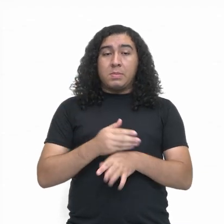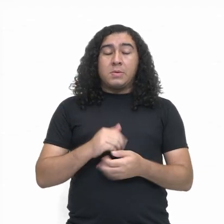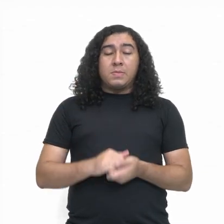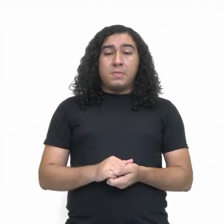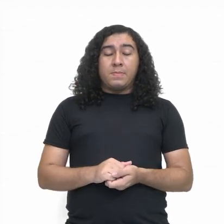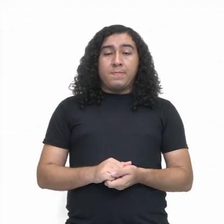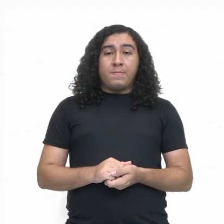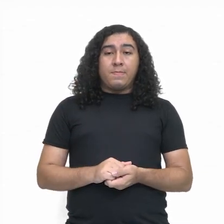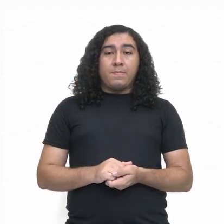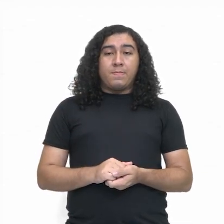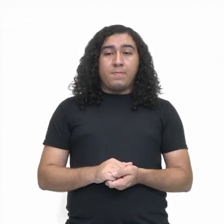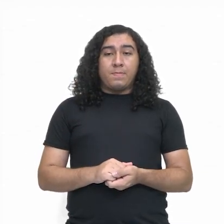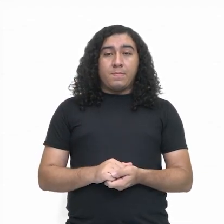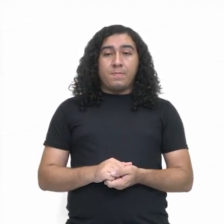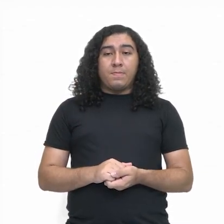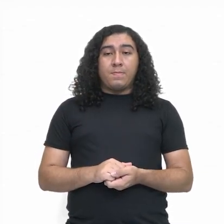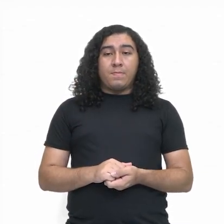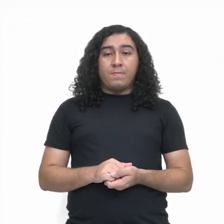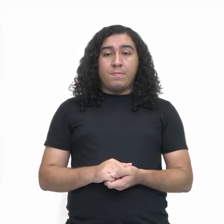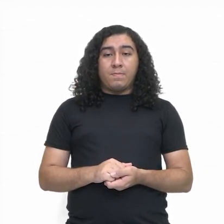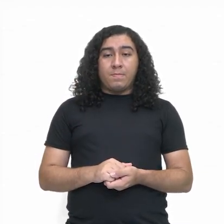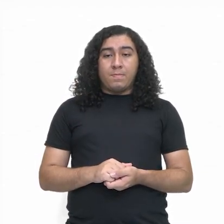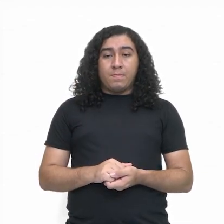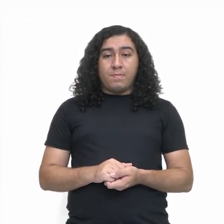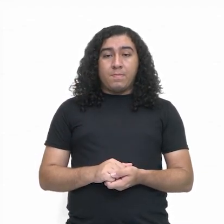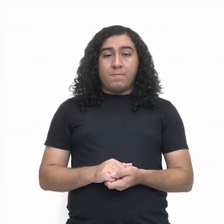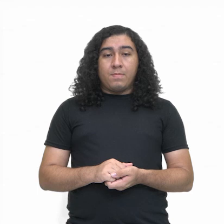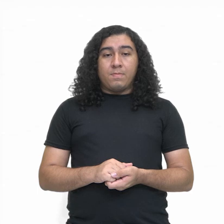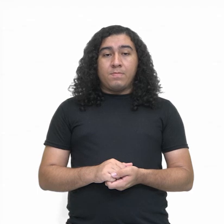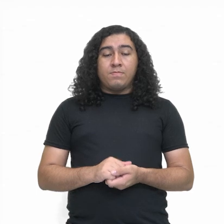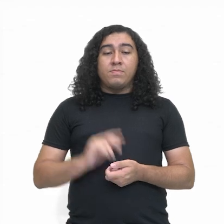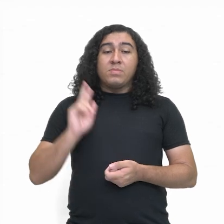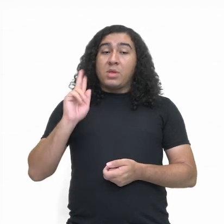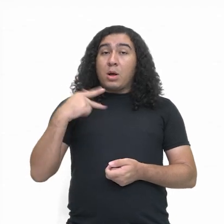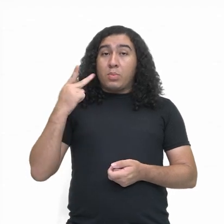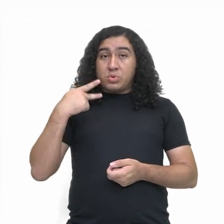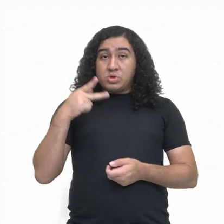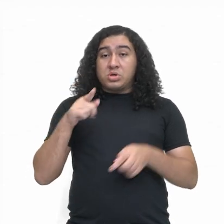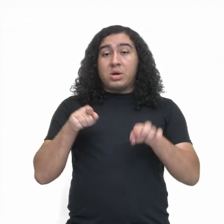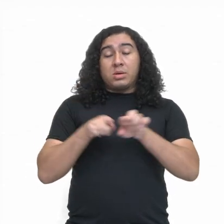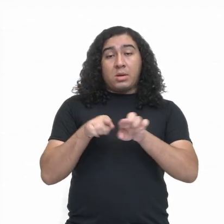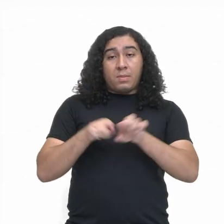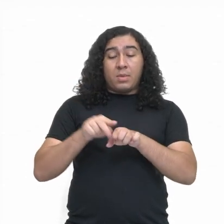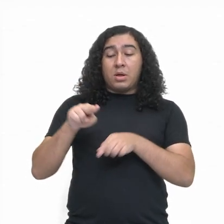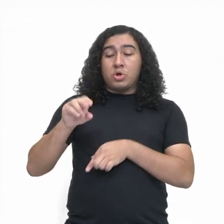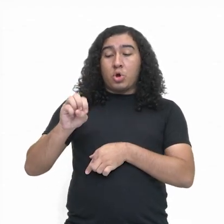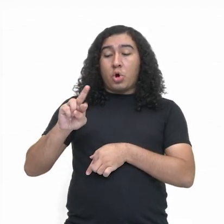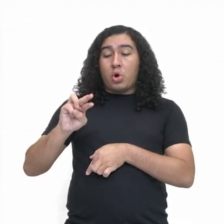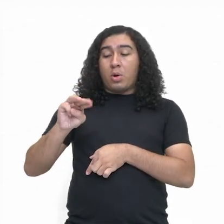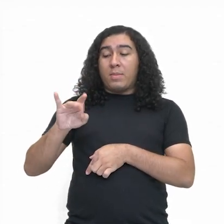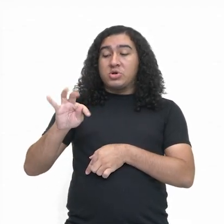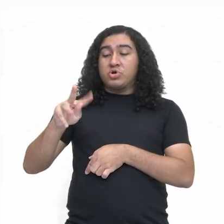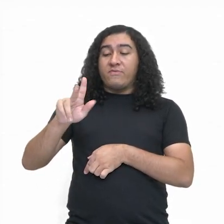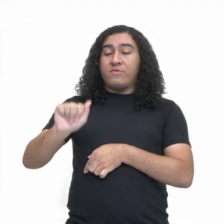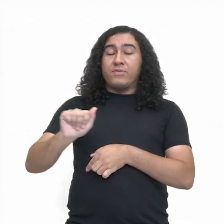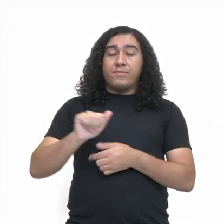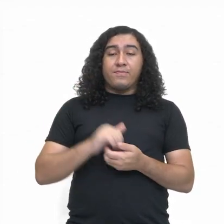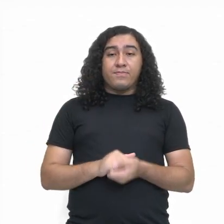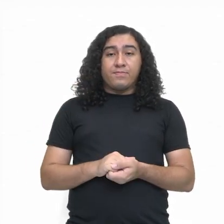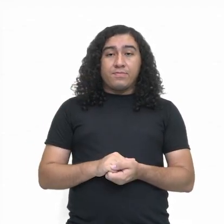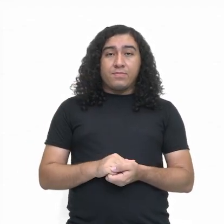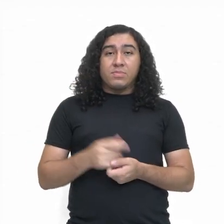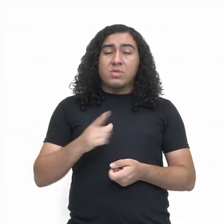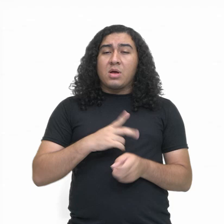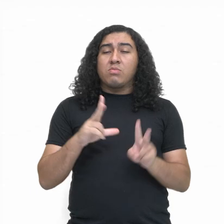chamamos aquilo de política normativa, não é? Então, vocês estão vendo aí um título, né, de um livro